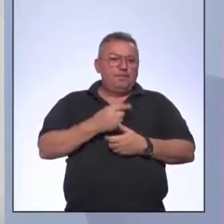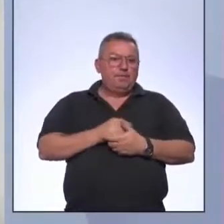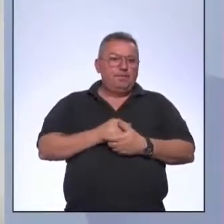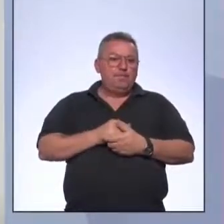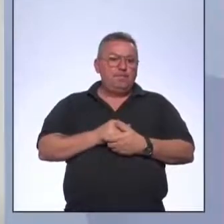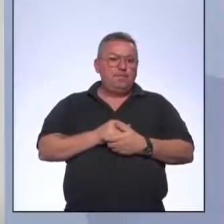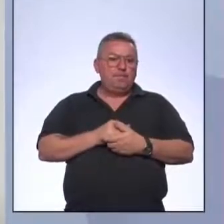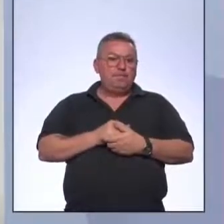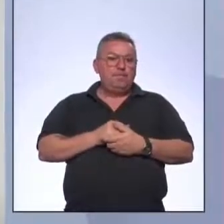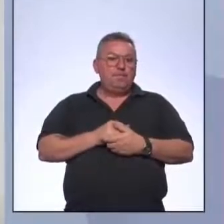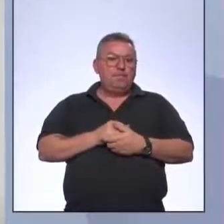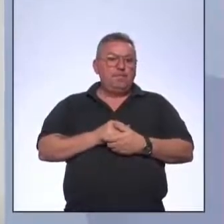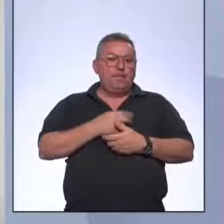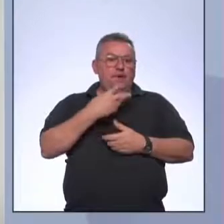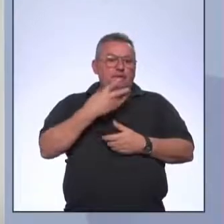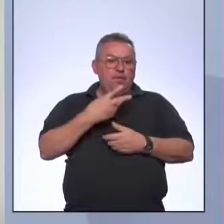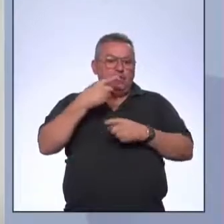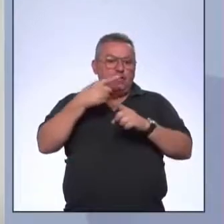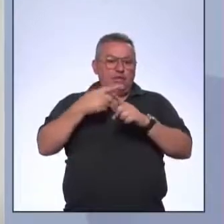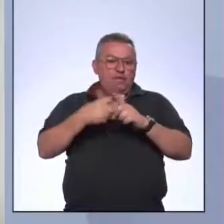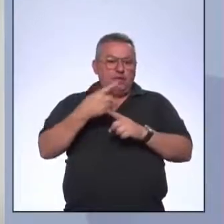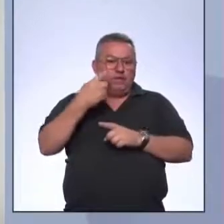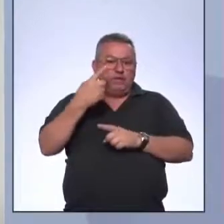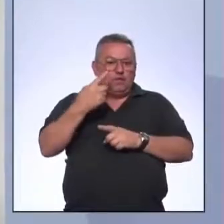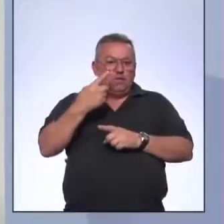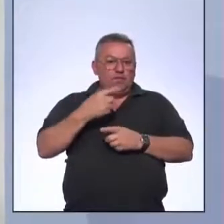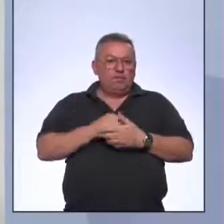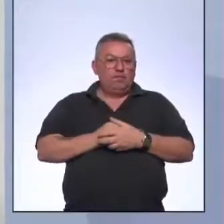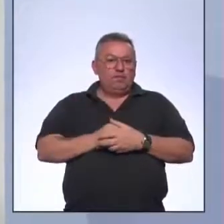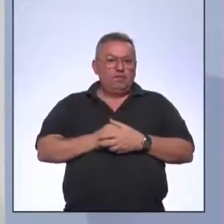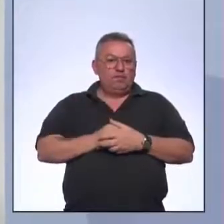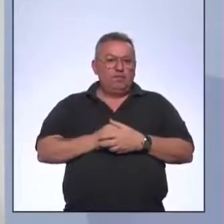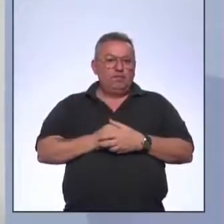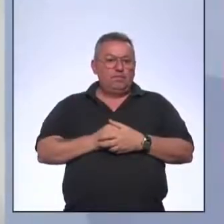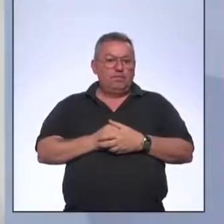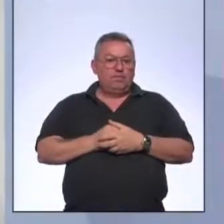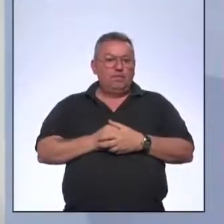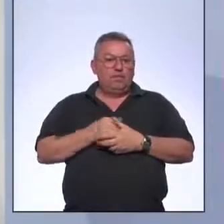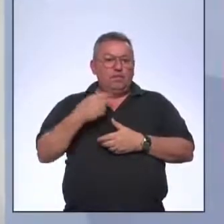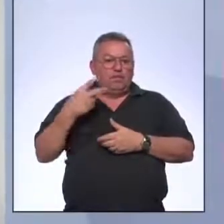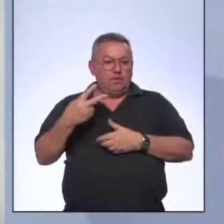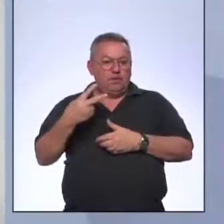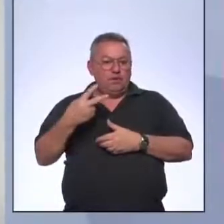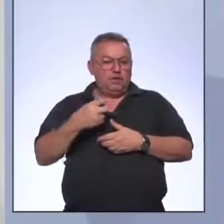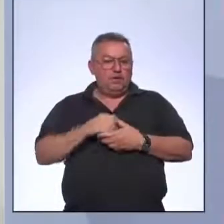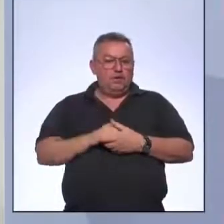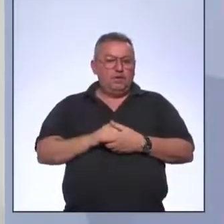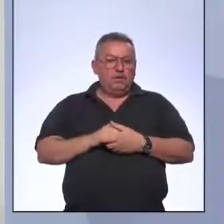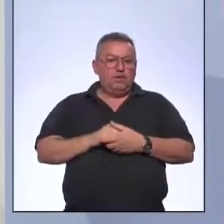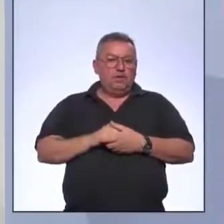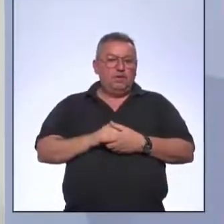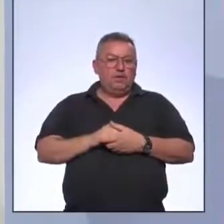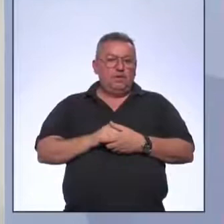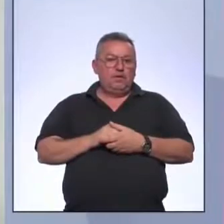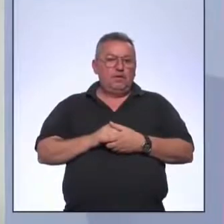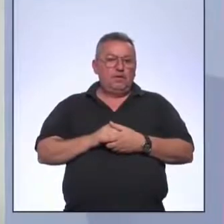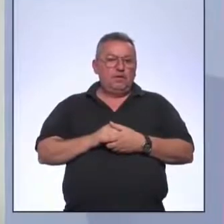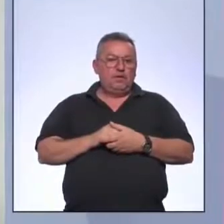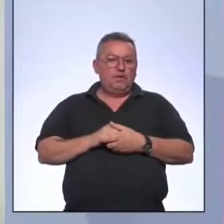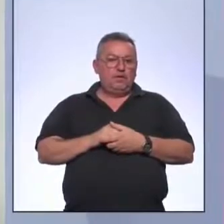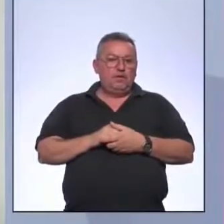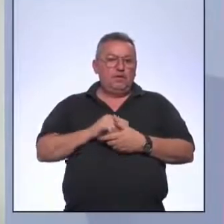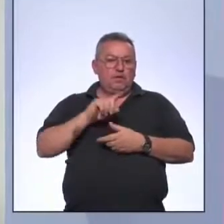em Y igual a duas vezes um que é dois estão último par ordenado